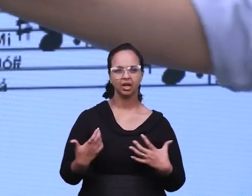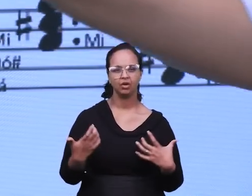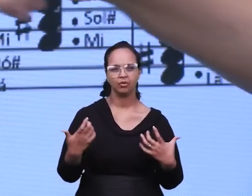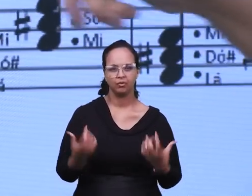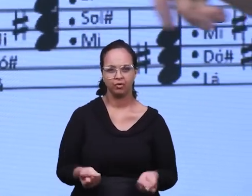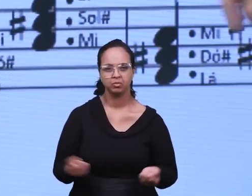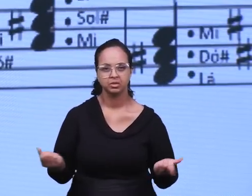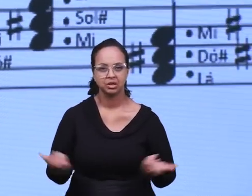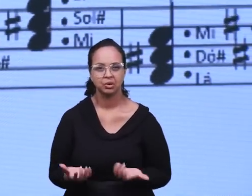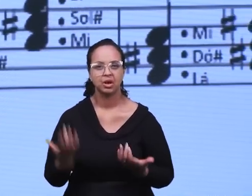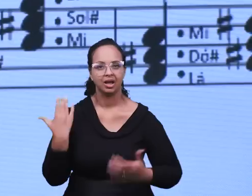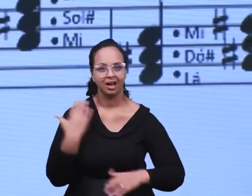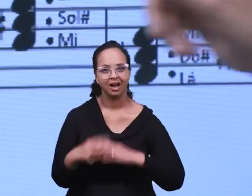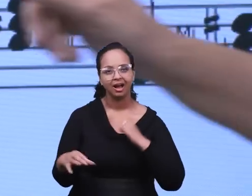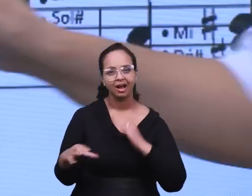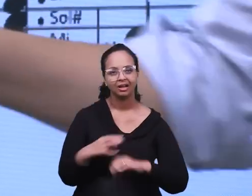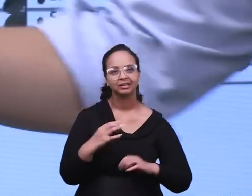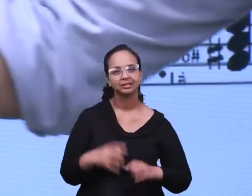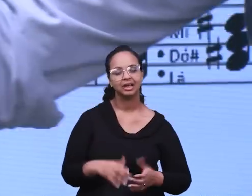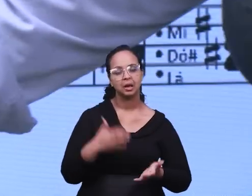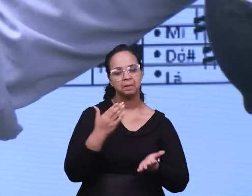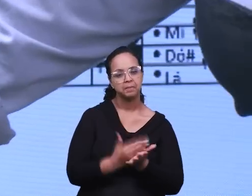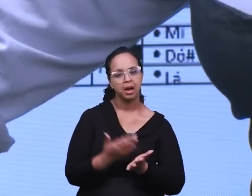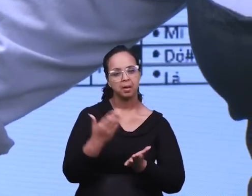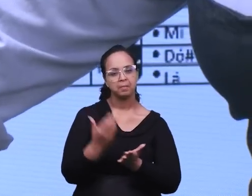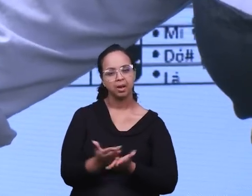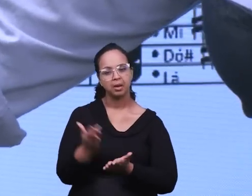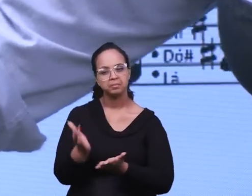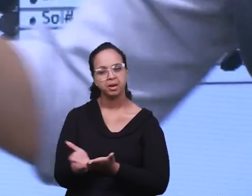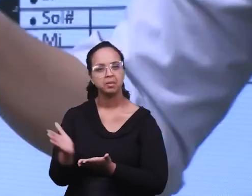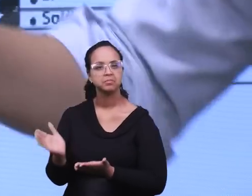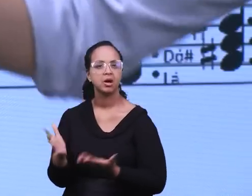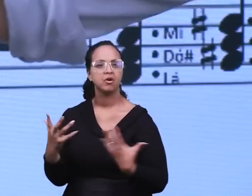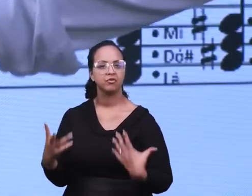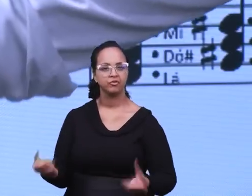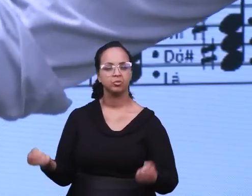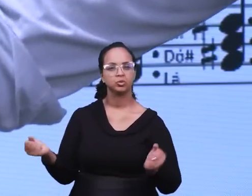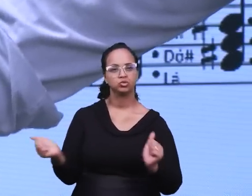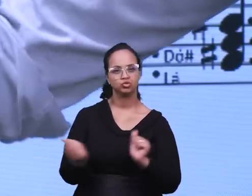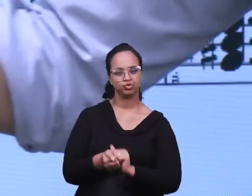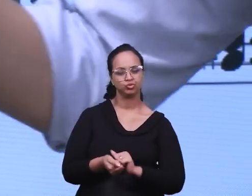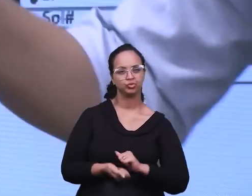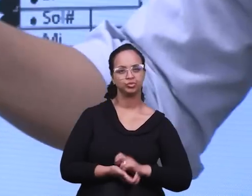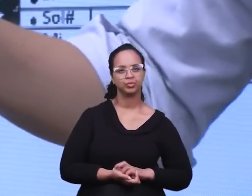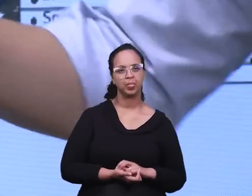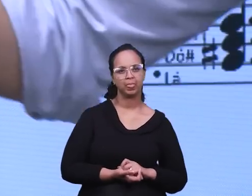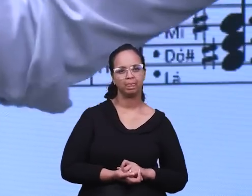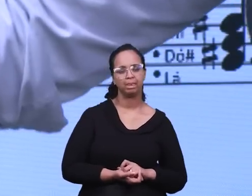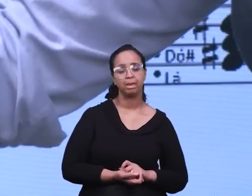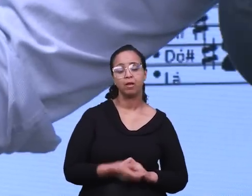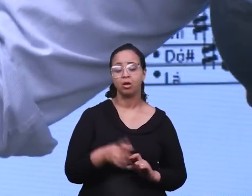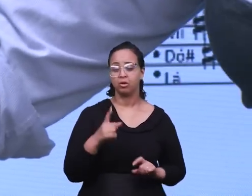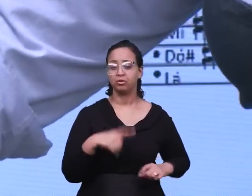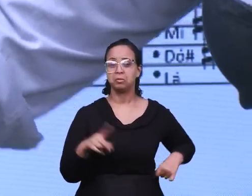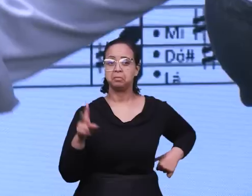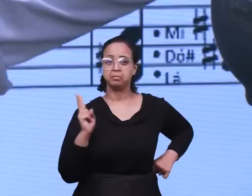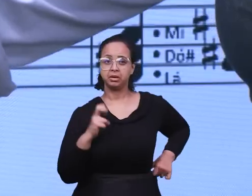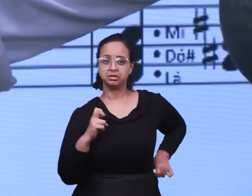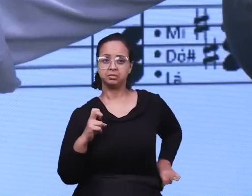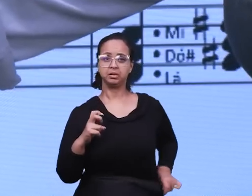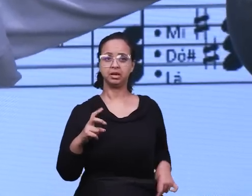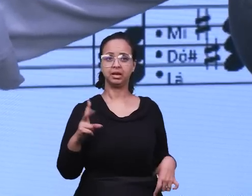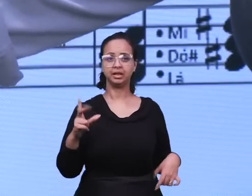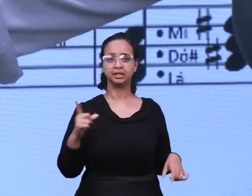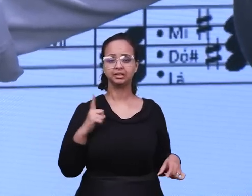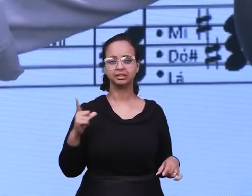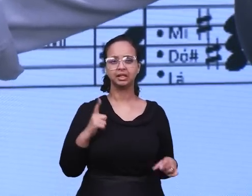vamos entoar aqui a melodia, solfejar, correspondente ao tempo. Vocês vão perceber que nós